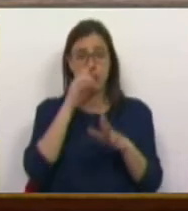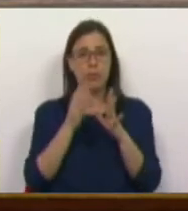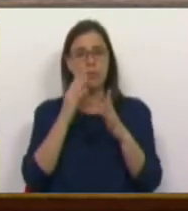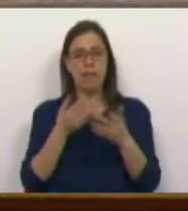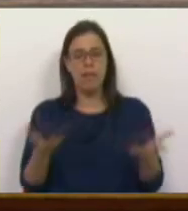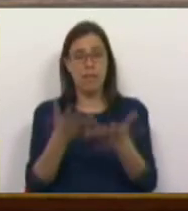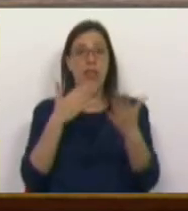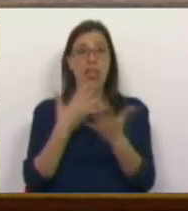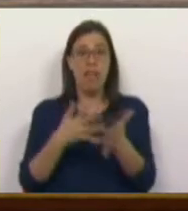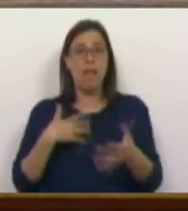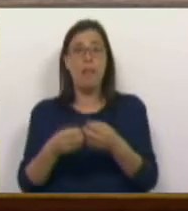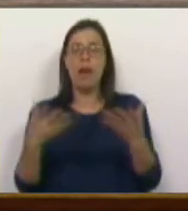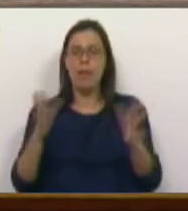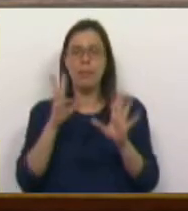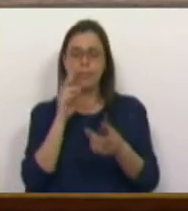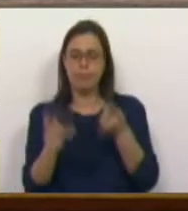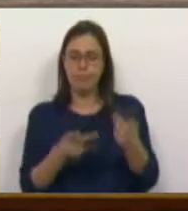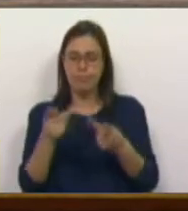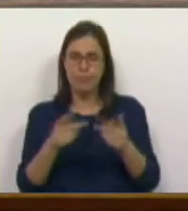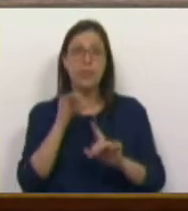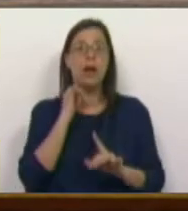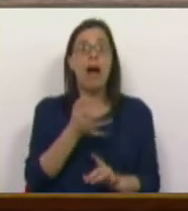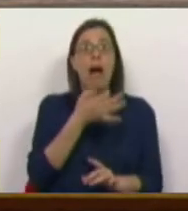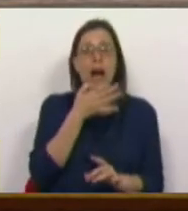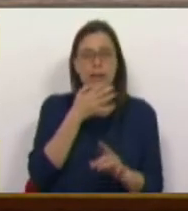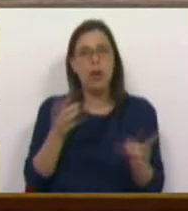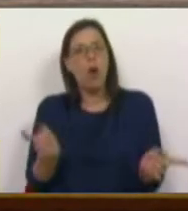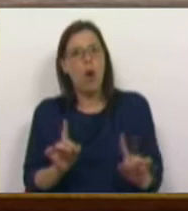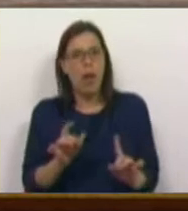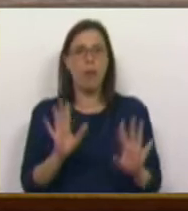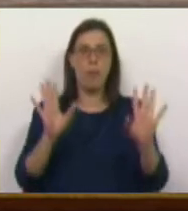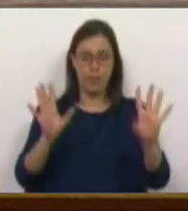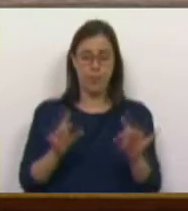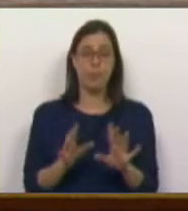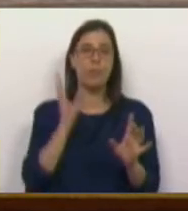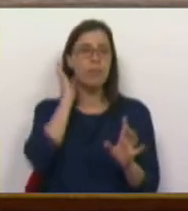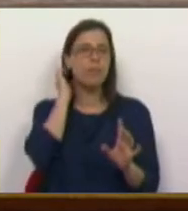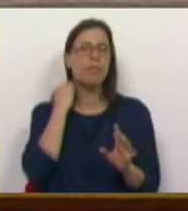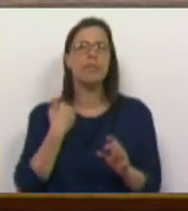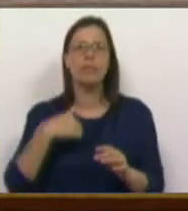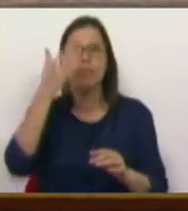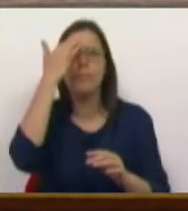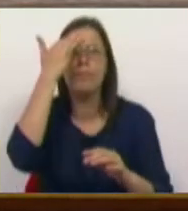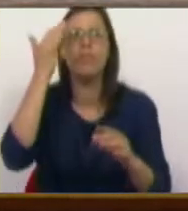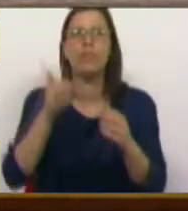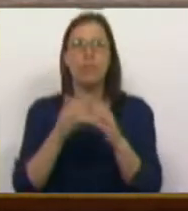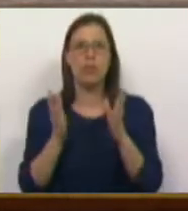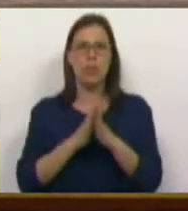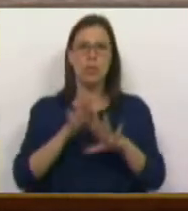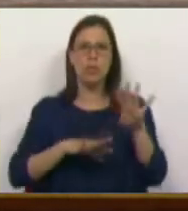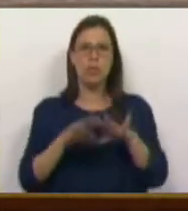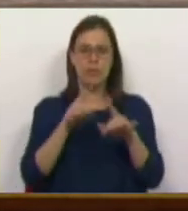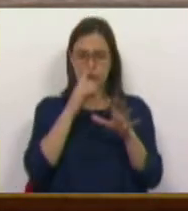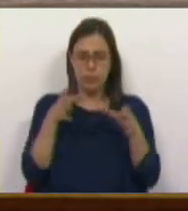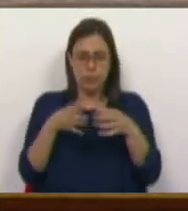ser estimulada e que deverá ser apreciada e autorizada ou não. Aliás, considera-se que todas as operações